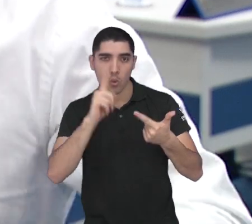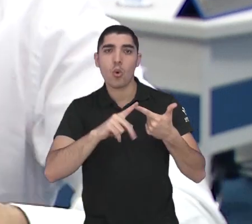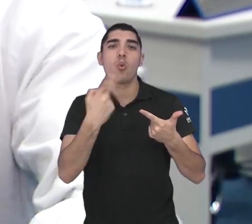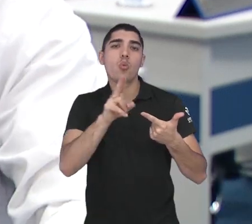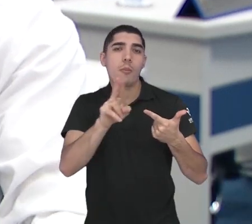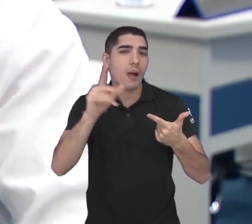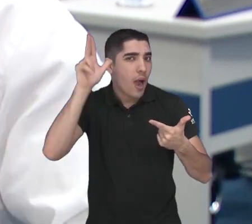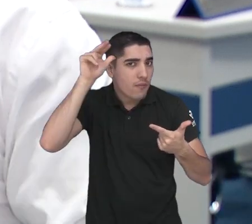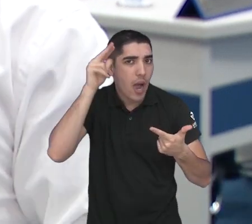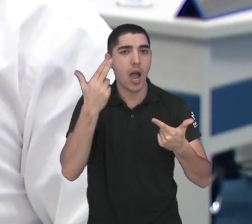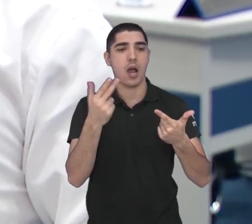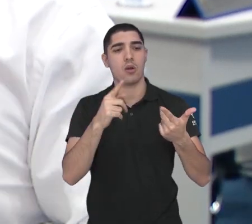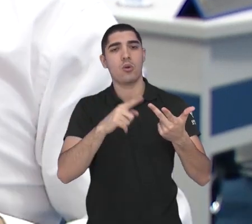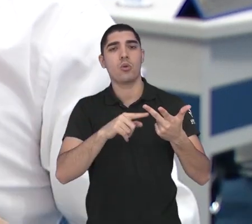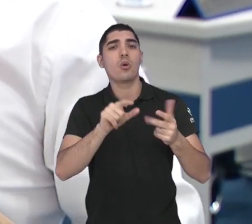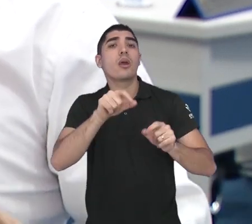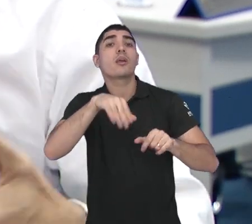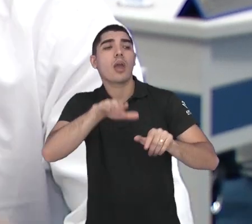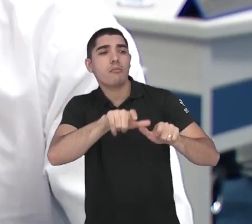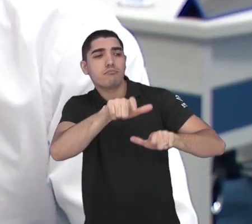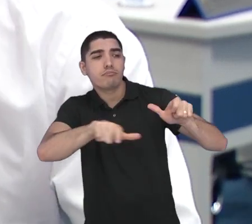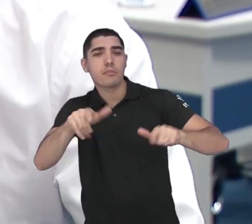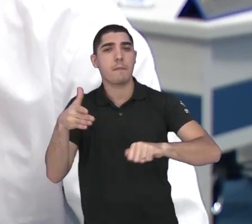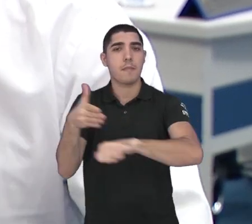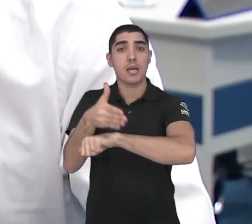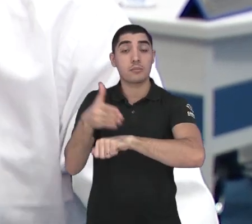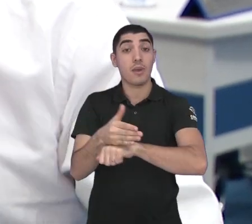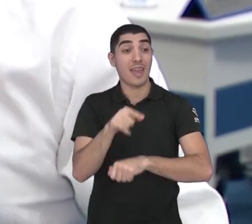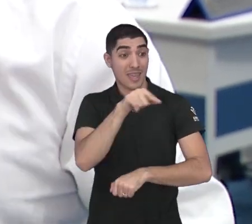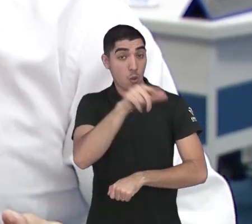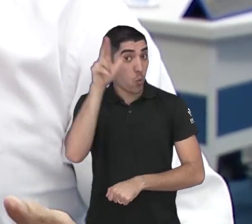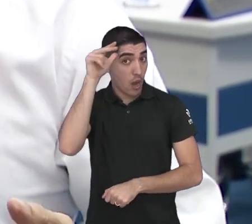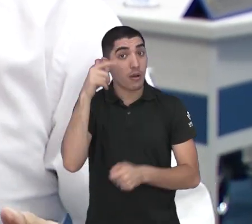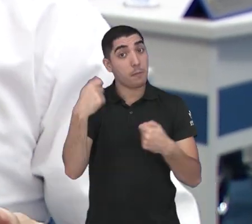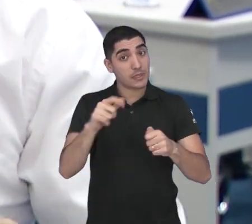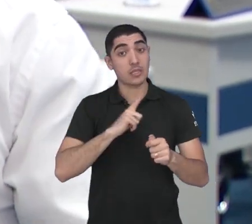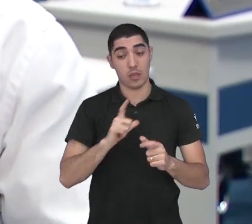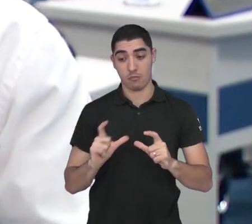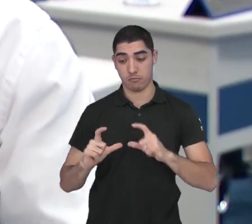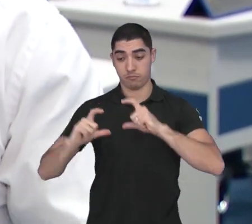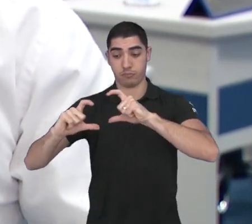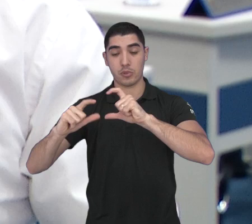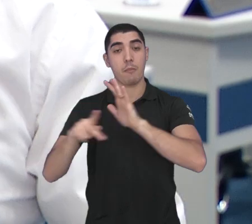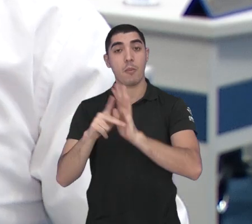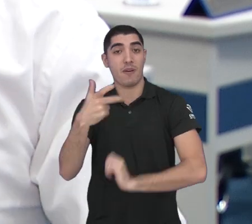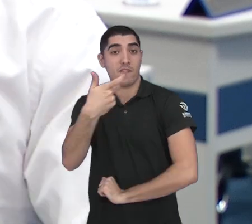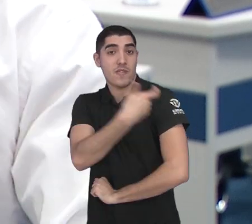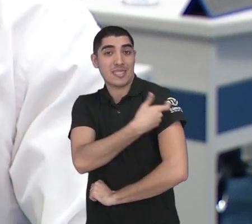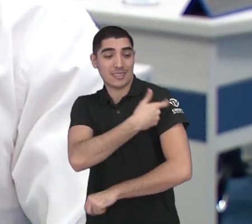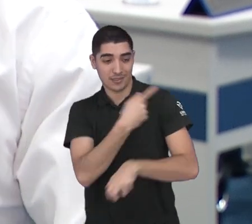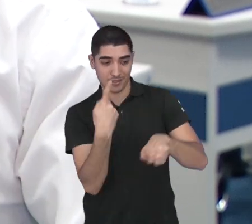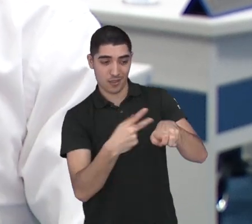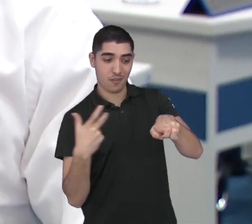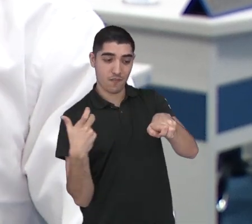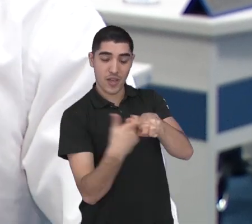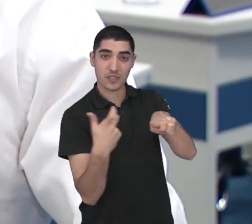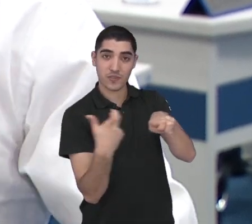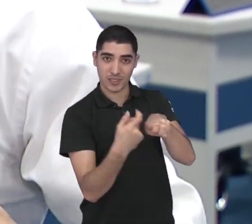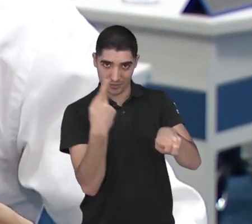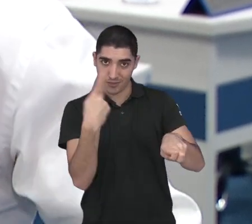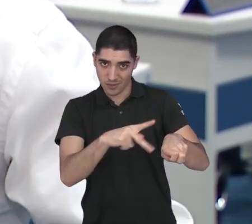o cavalo que vai participar da cavalgada, ele tem que apresentar a carteirinha de vacinação do cavalo. O cavalo tem que